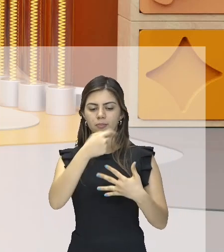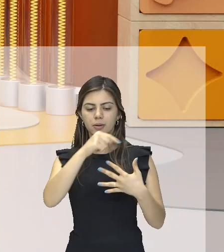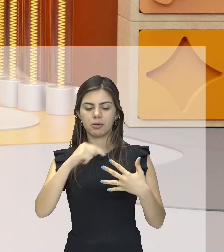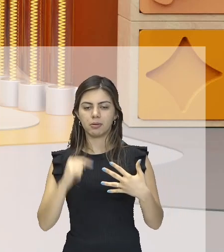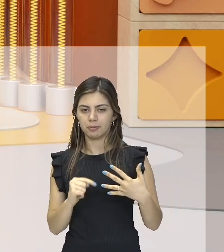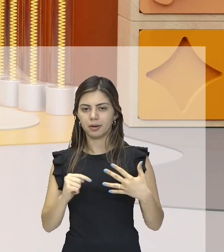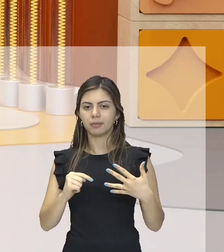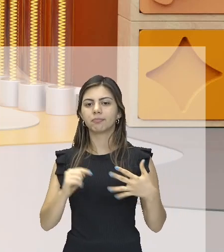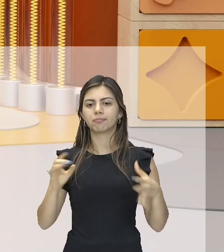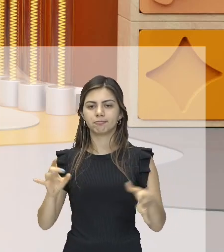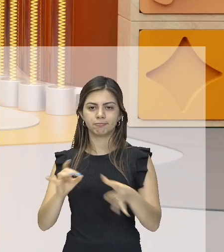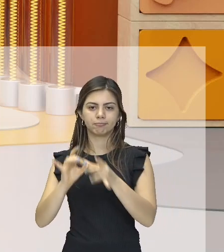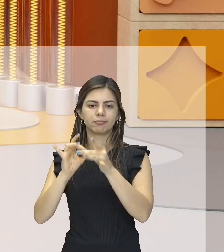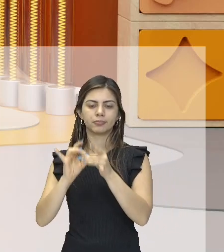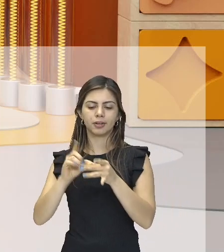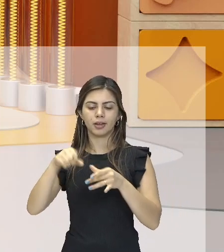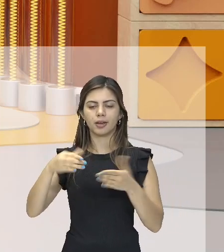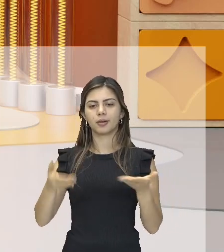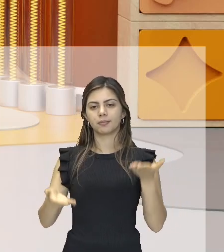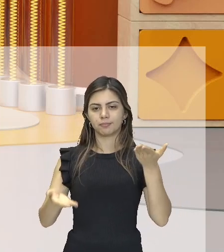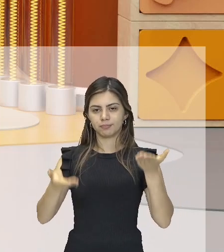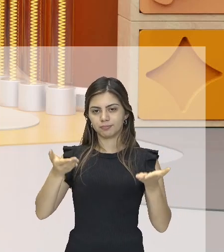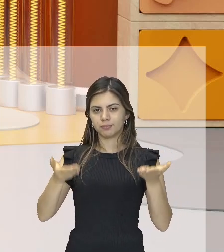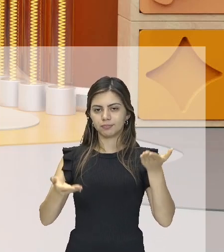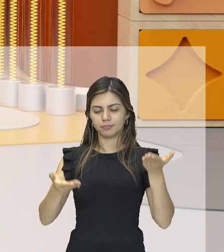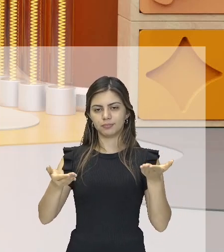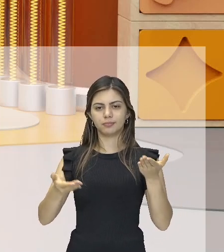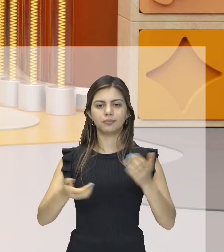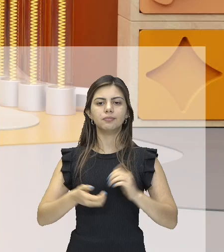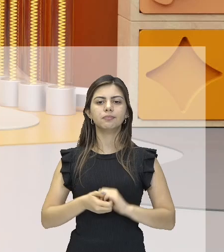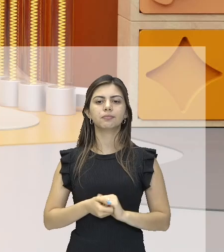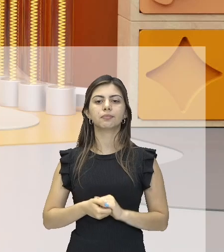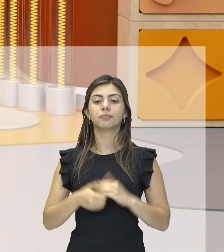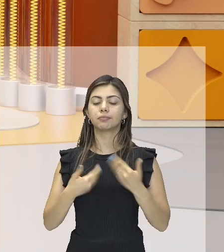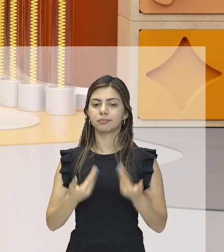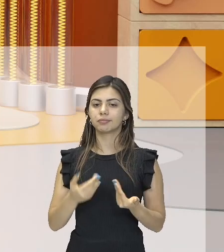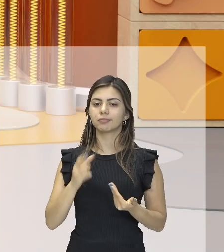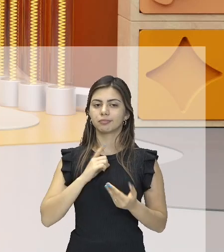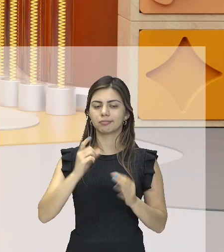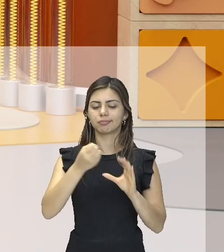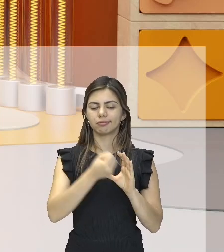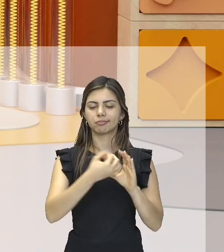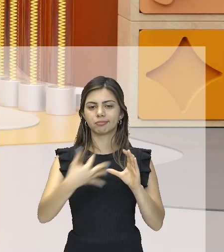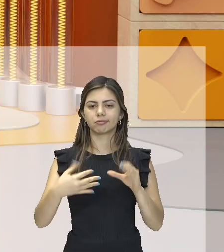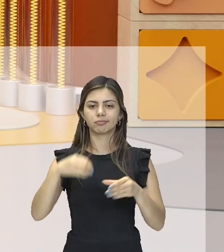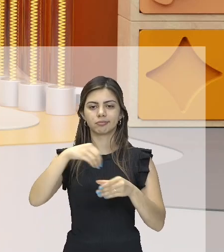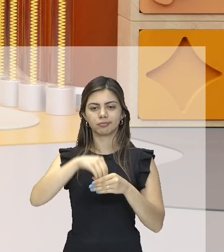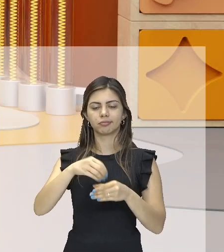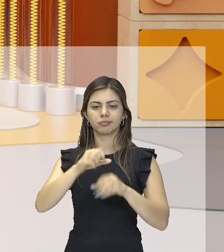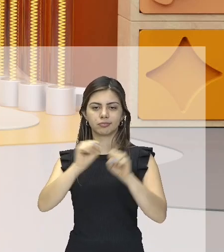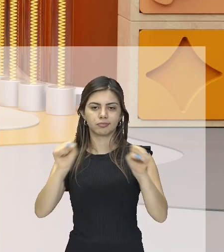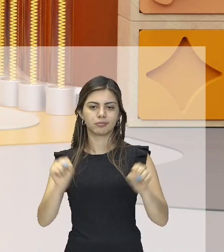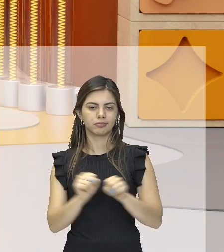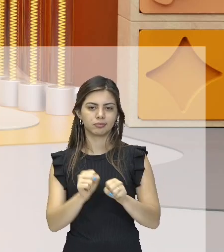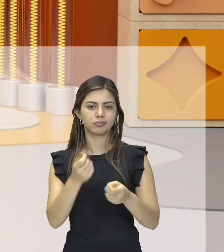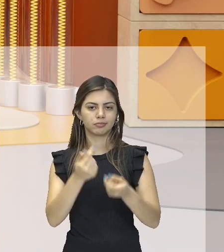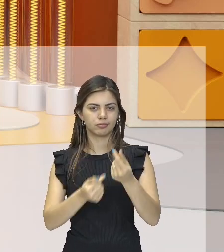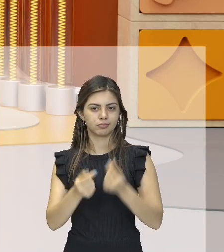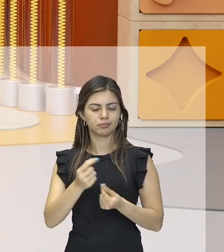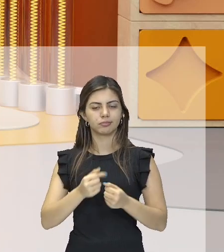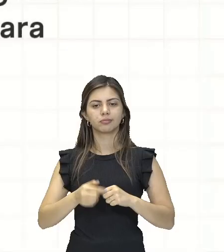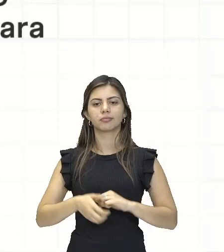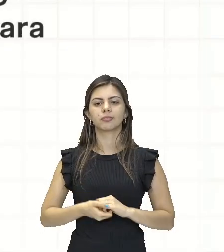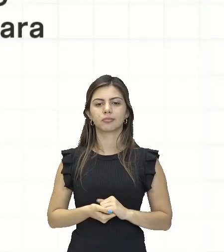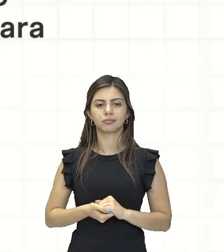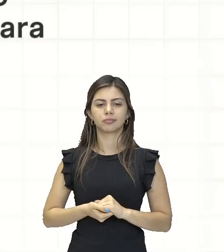aí atribuídas à balança comercial favorável e faz parte das características mercantilistas.